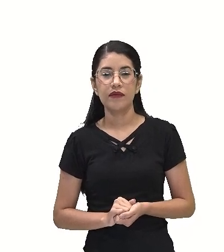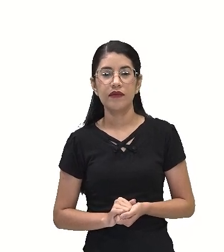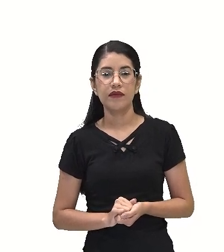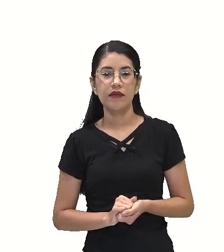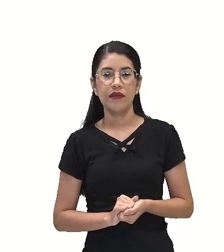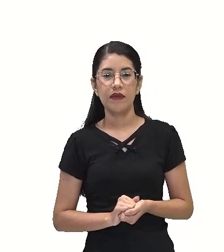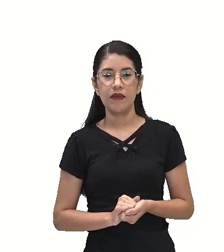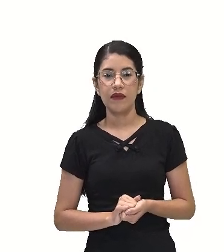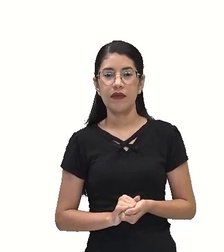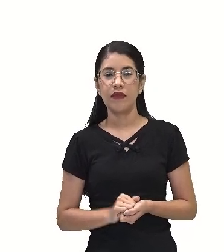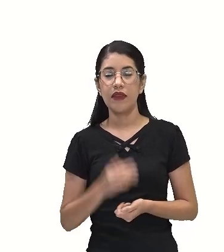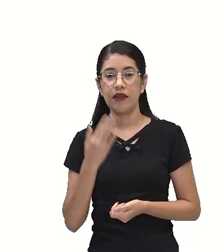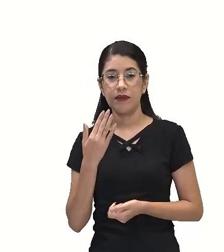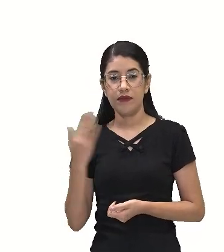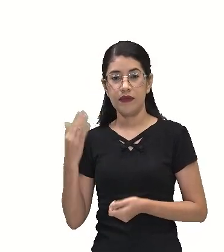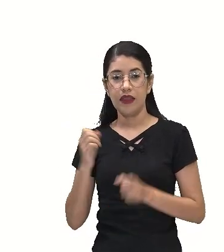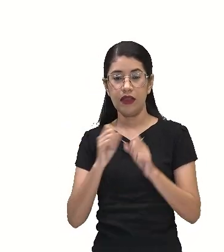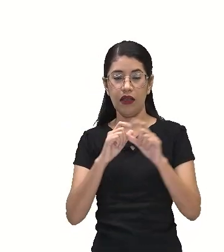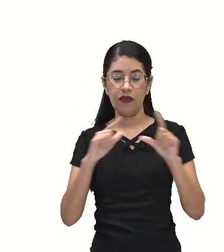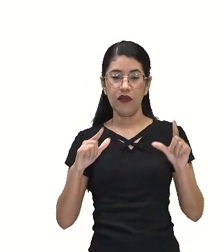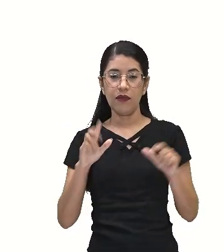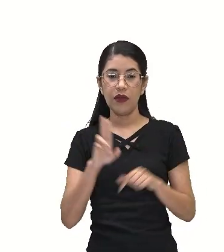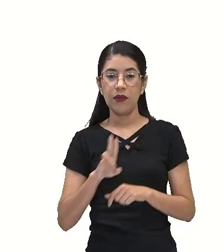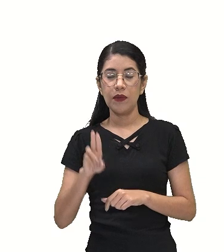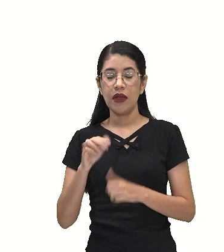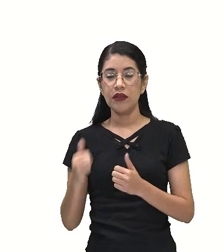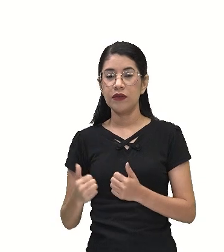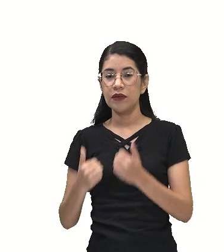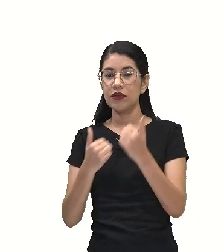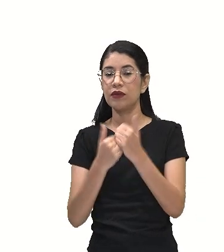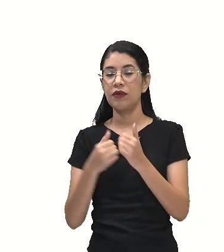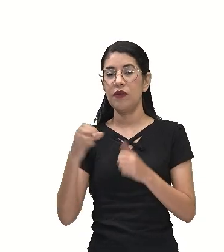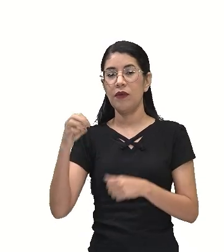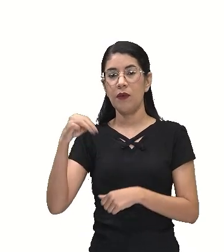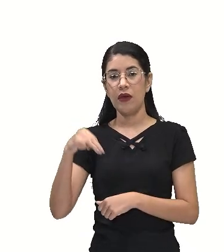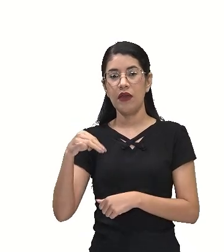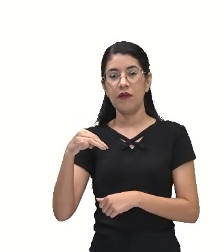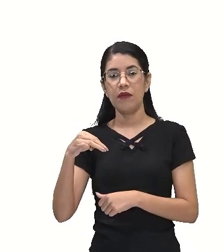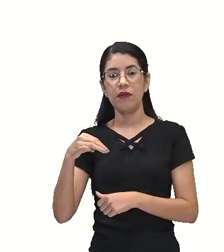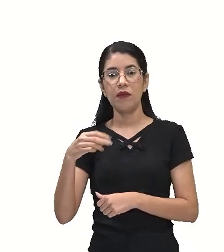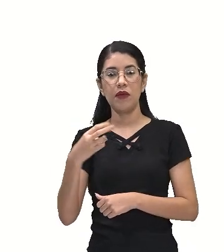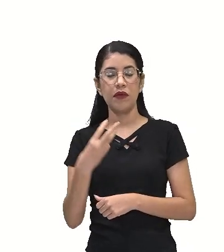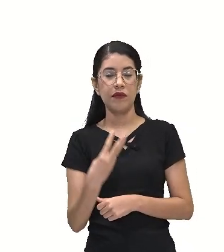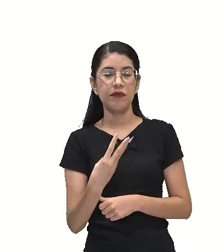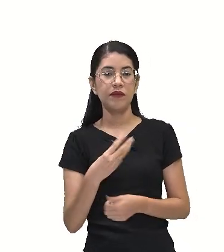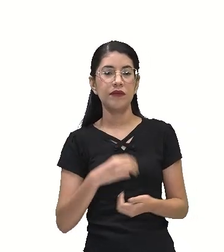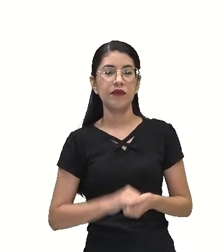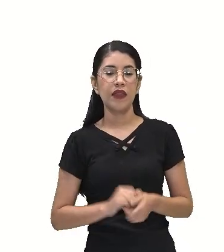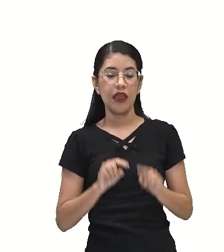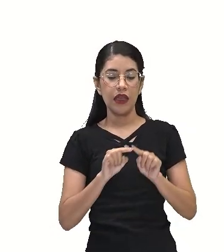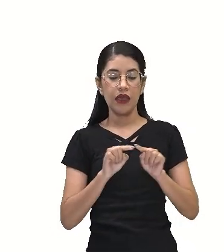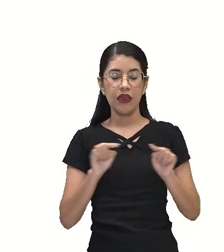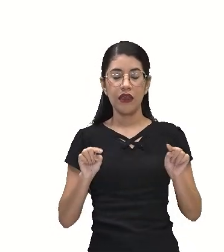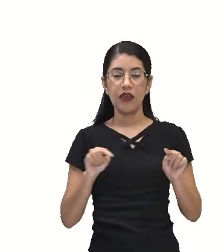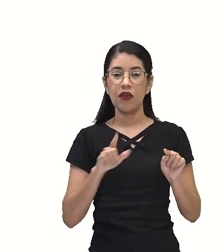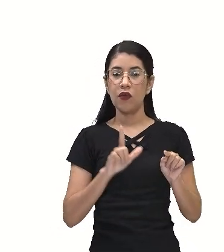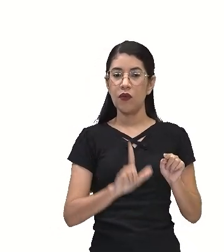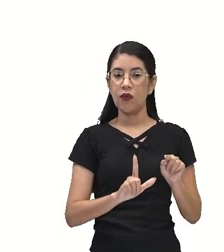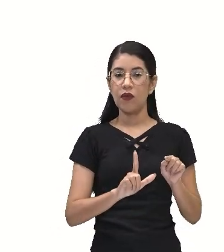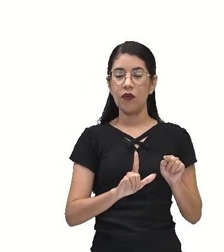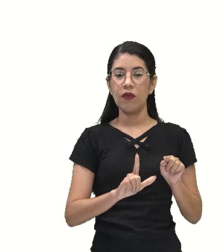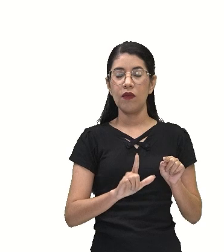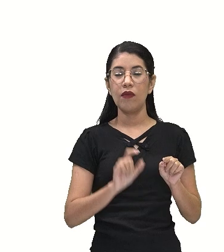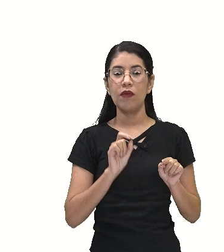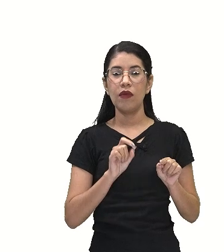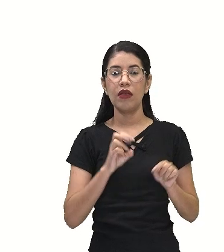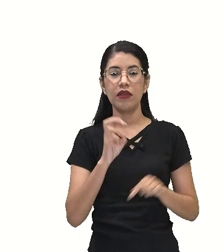nosso M, que é o nosso apótema, tá? E, ó, a gente tem aqui na nossa questão a informação da